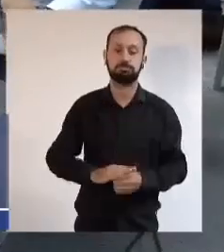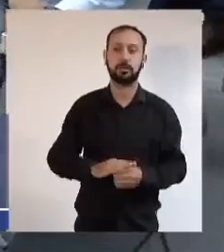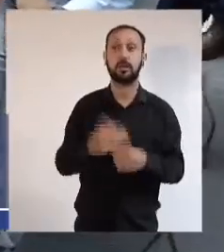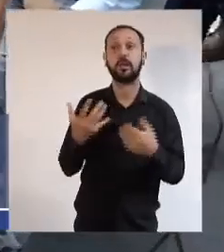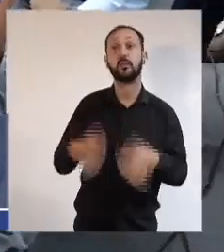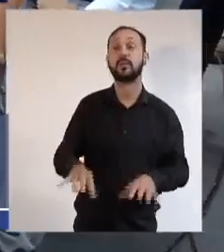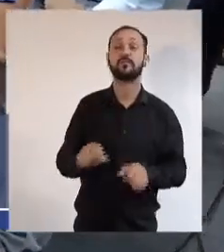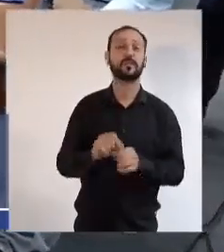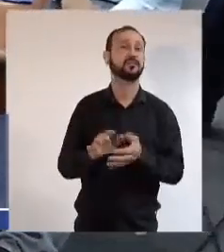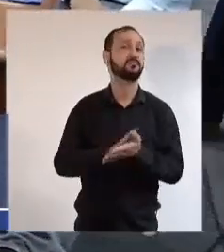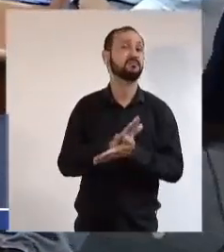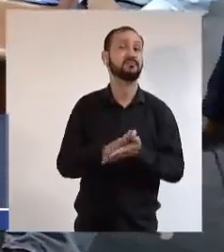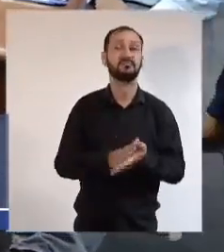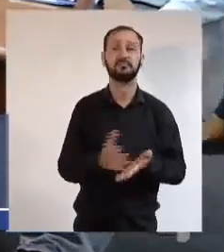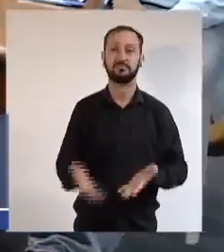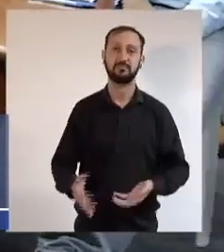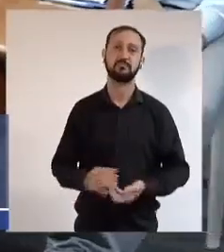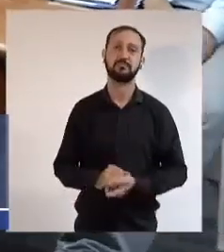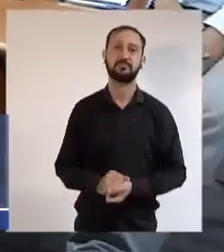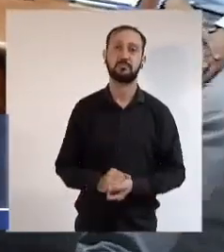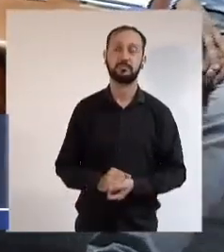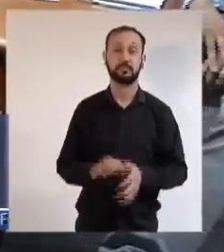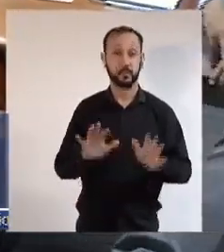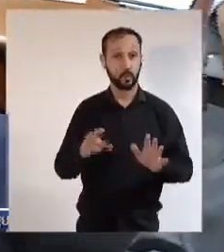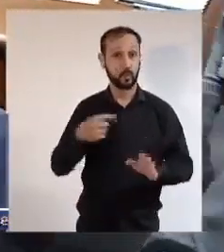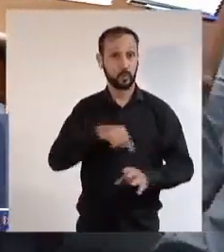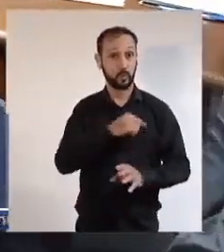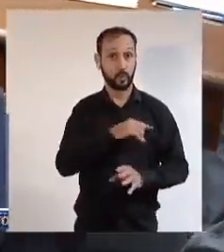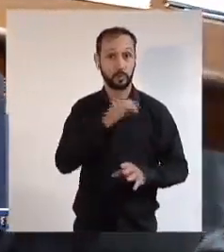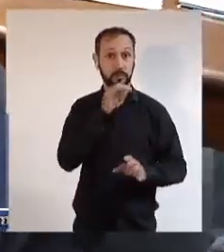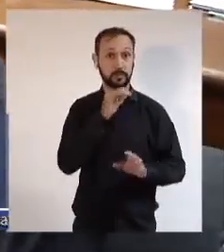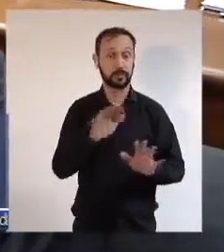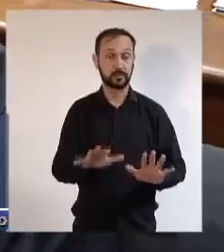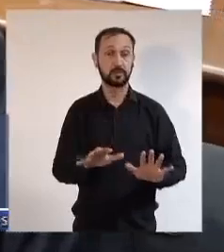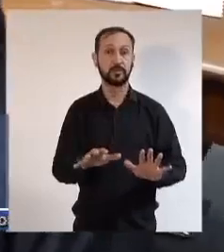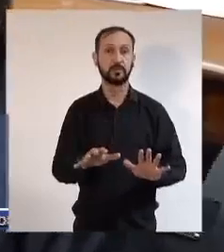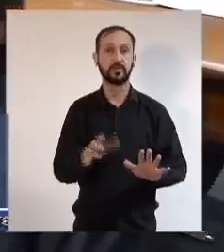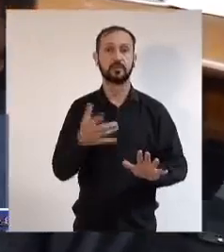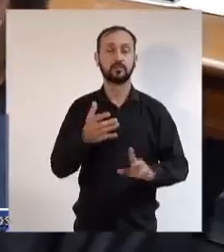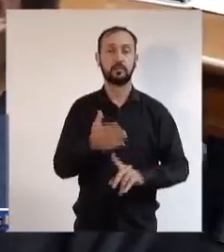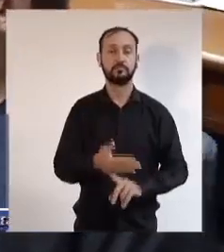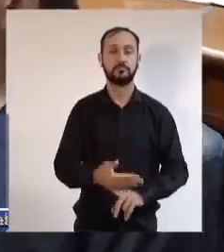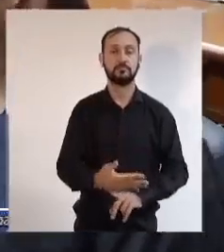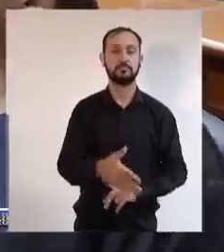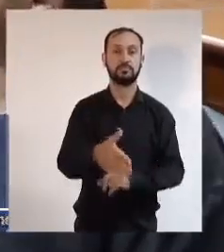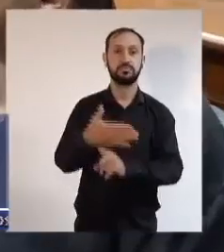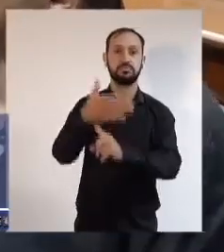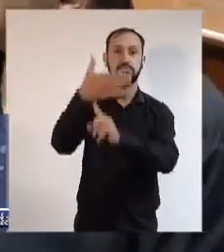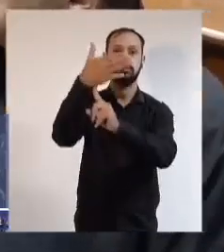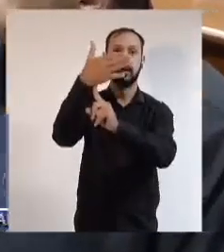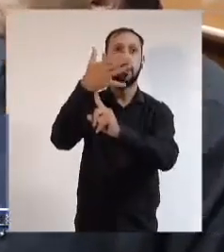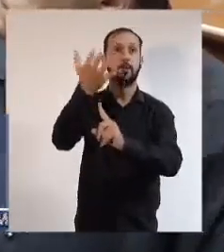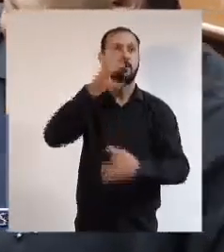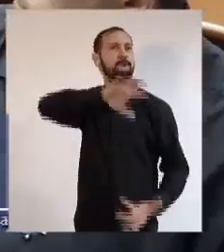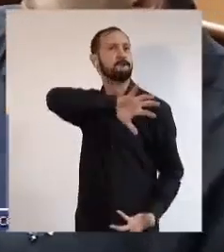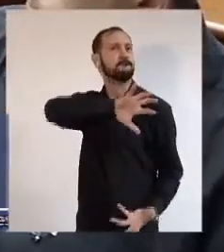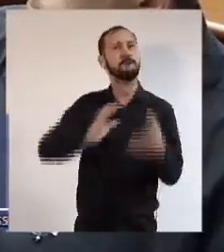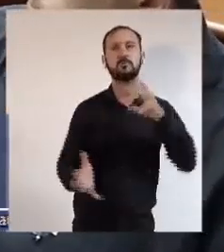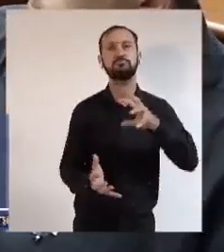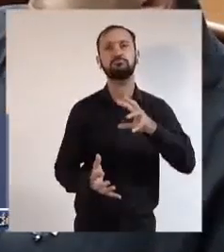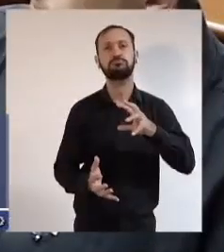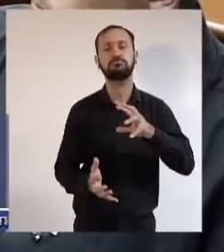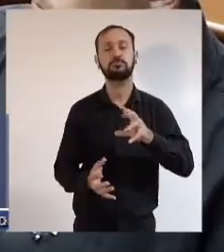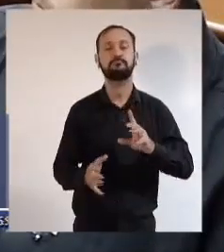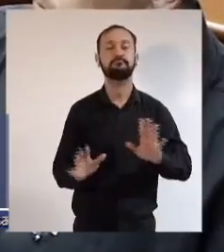agir nós aqui não levantamos a bandeira do radicalismo porque o radicalismo